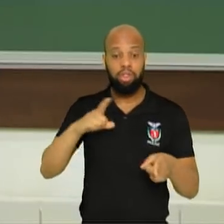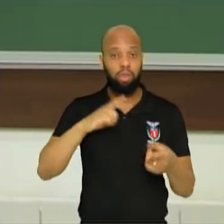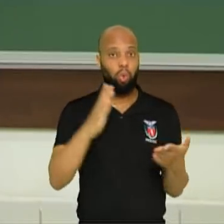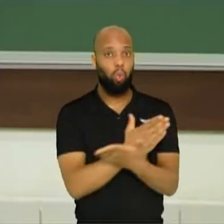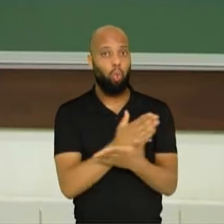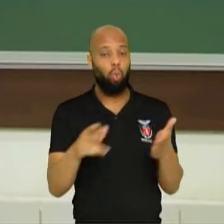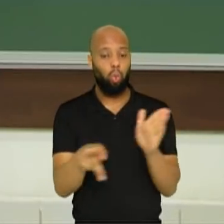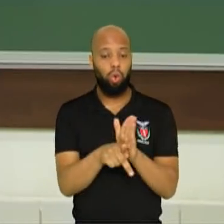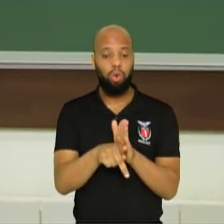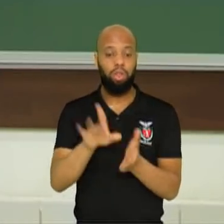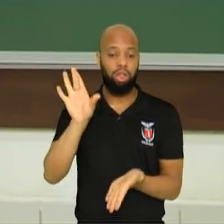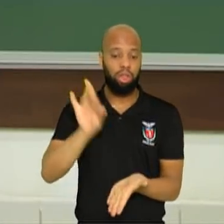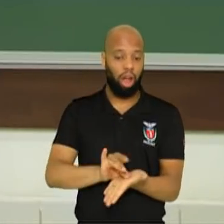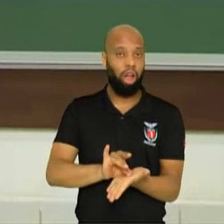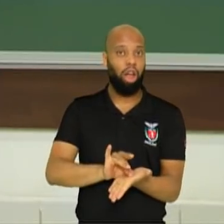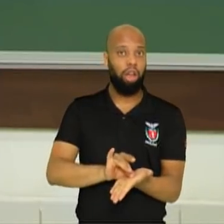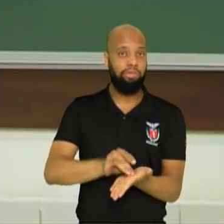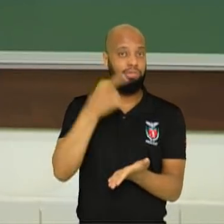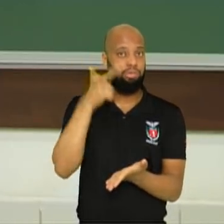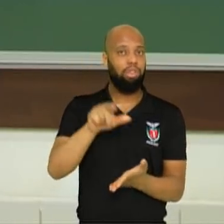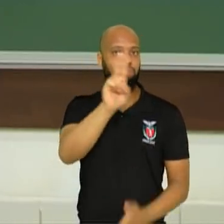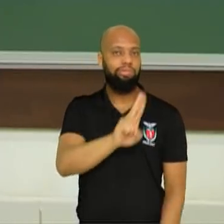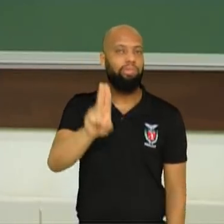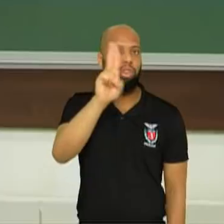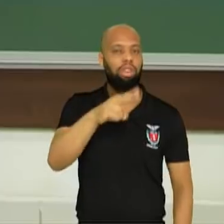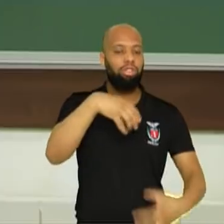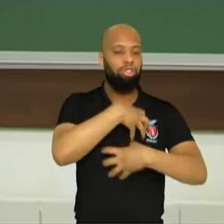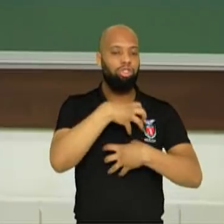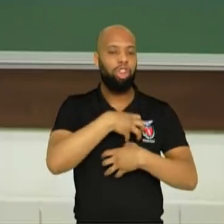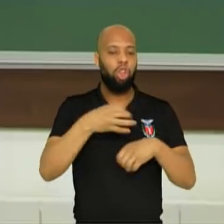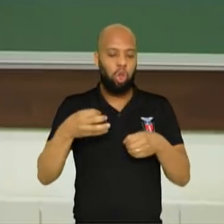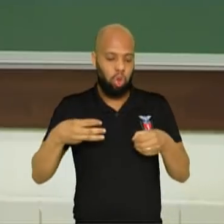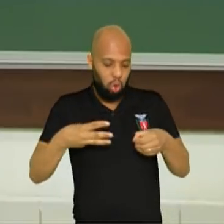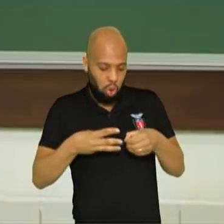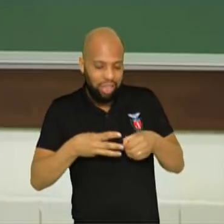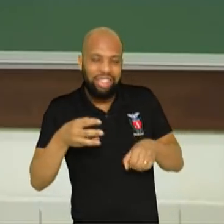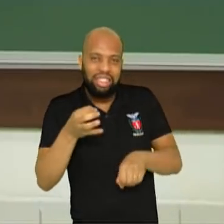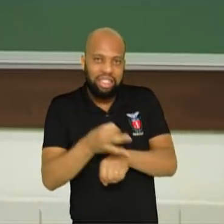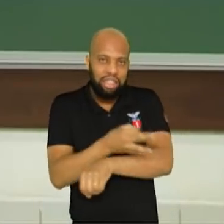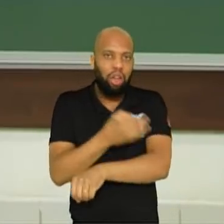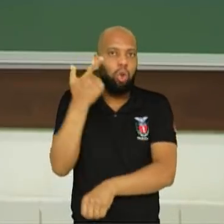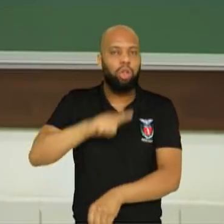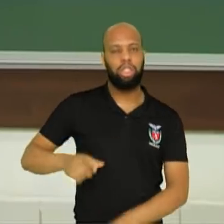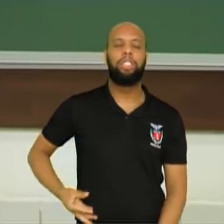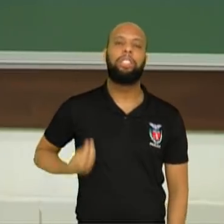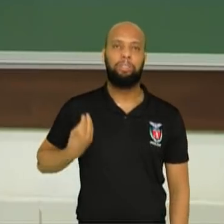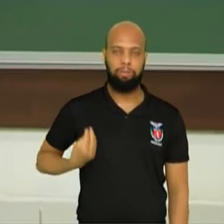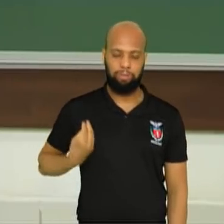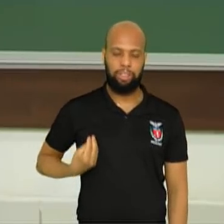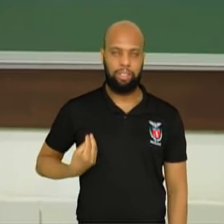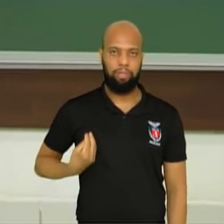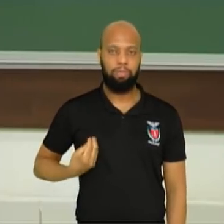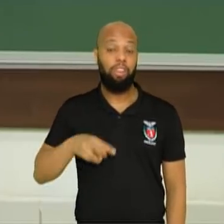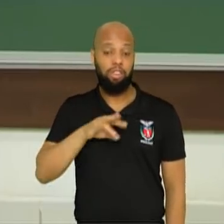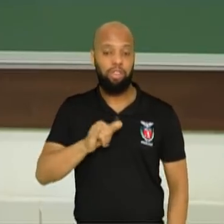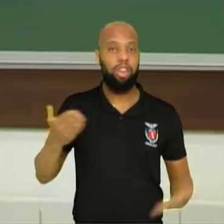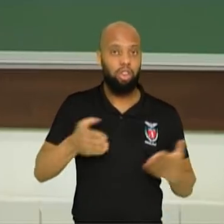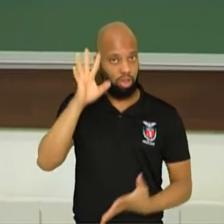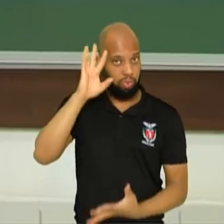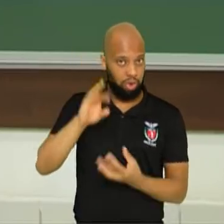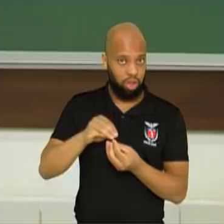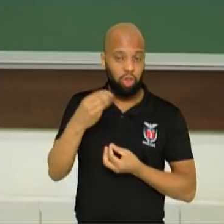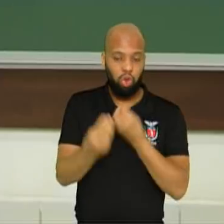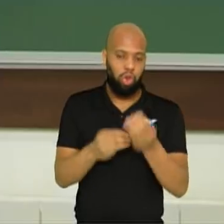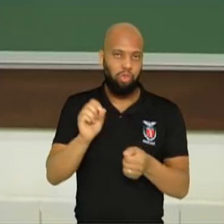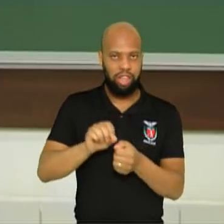ele para que ele possa utilizar as células dele e fazer esse processo para ele conseguir viver. A gente vai entender agora como que ele